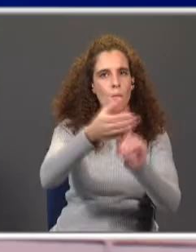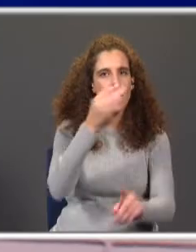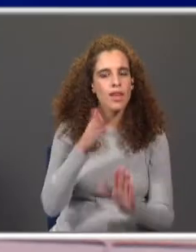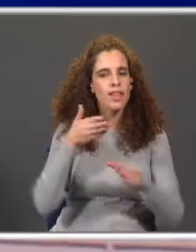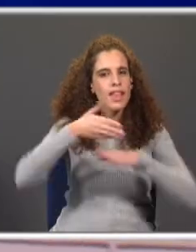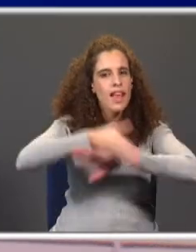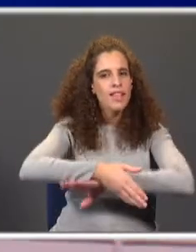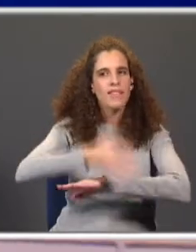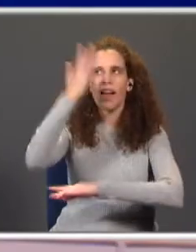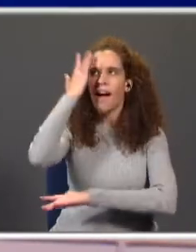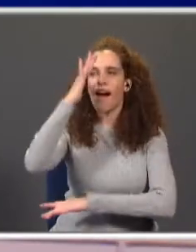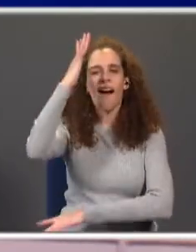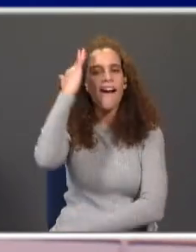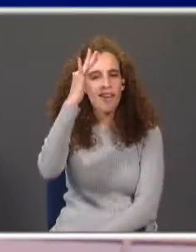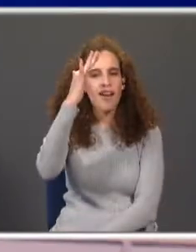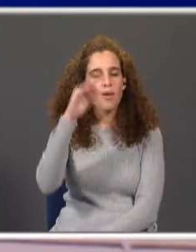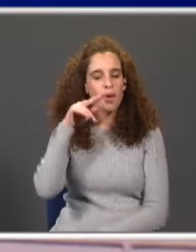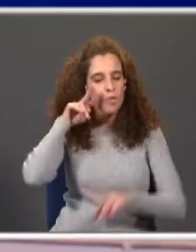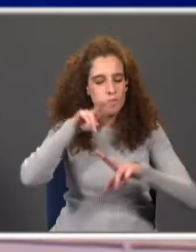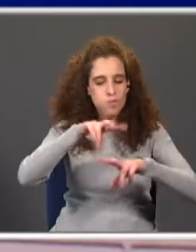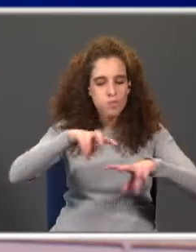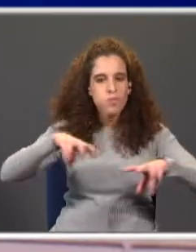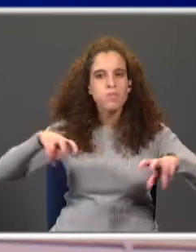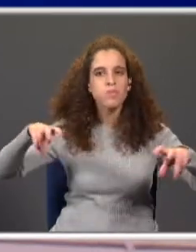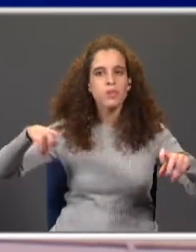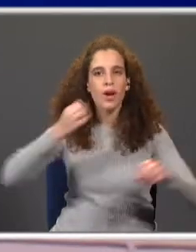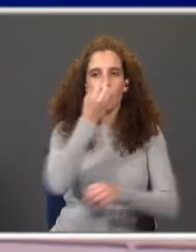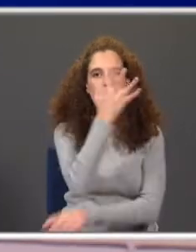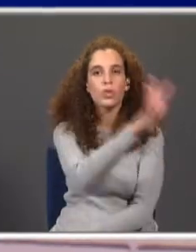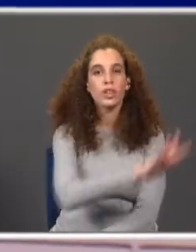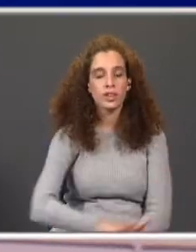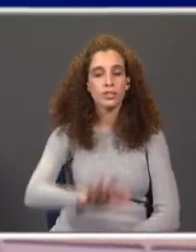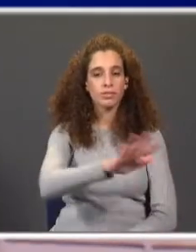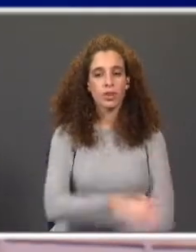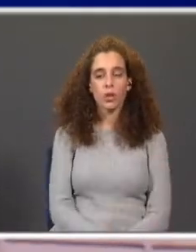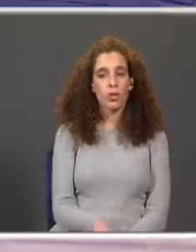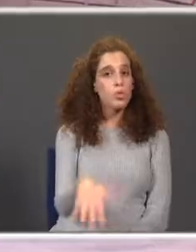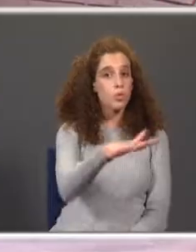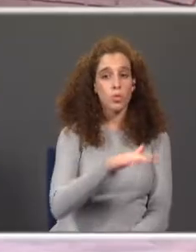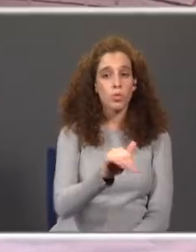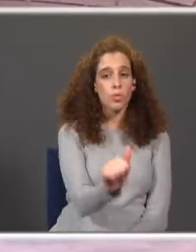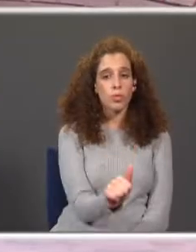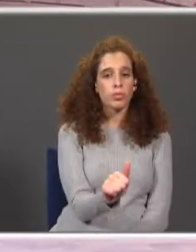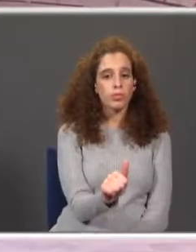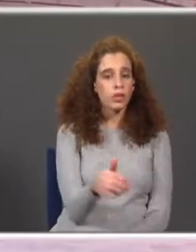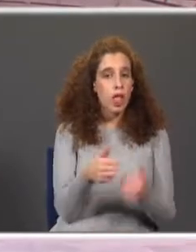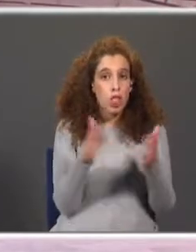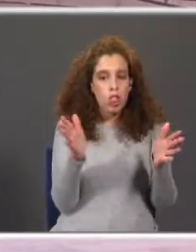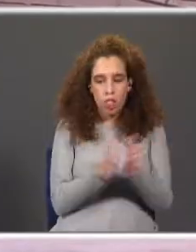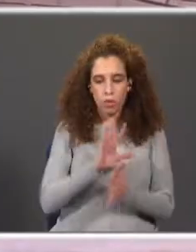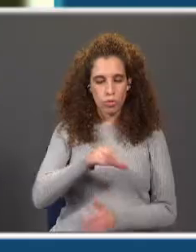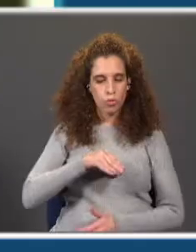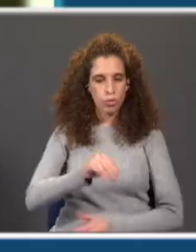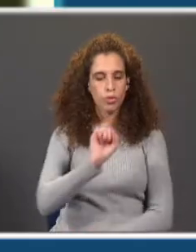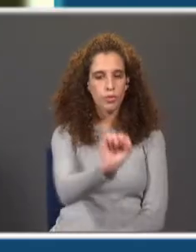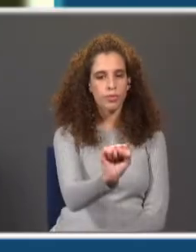a sua fantasia, para explorar aquele jardim. Não é? Um espaço que é todo o seu mundo desafiante